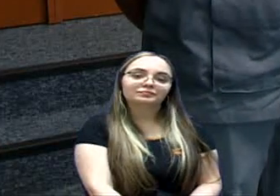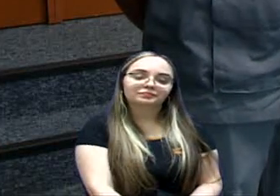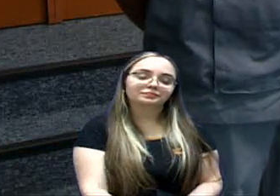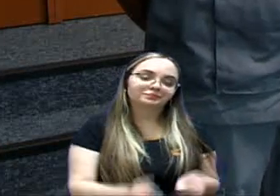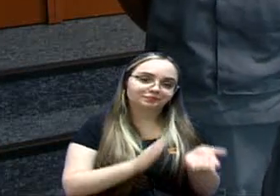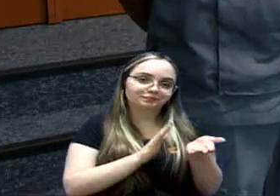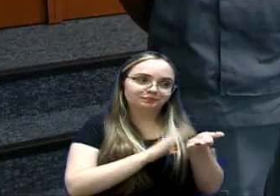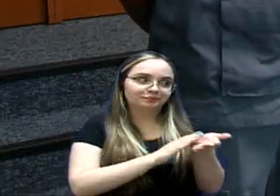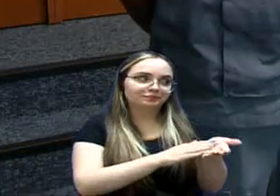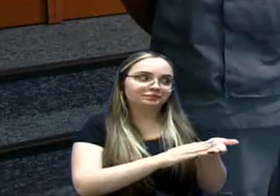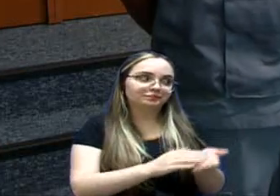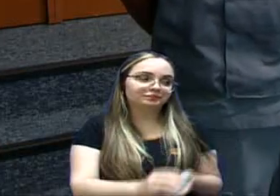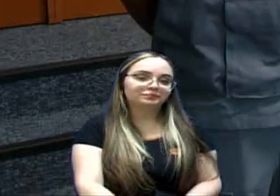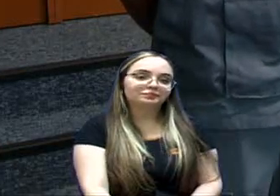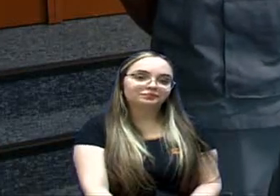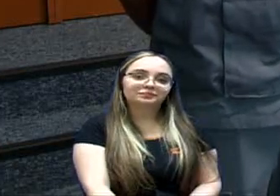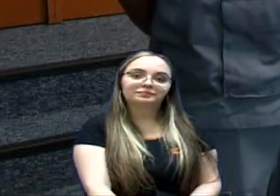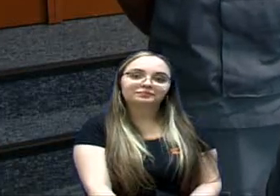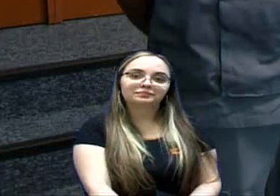Parabéns.